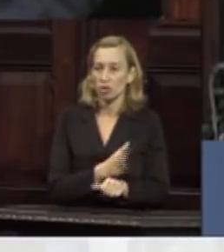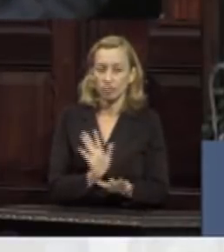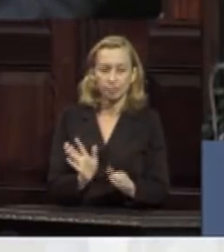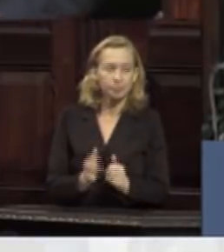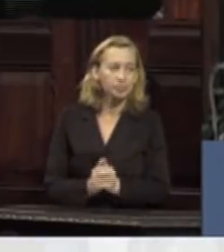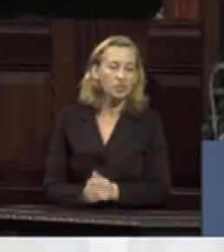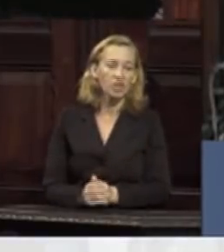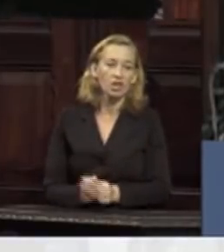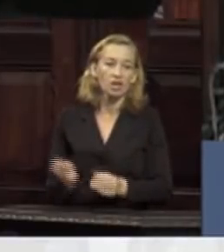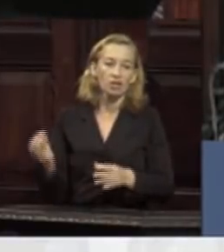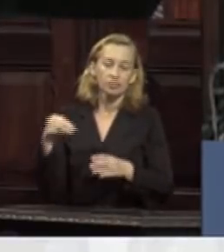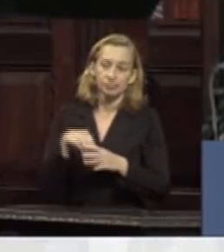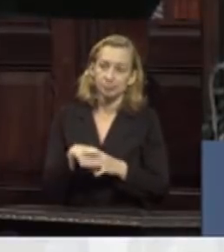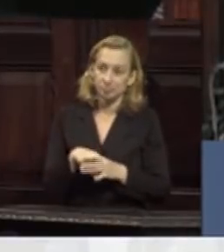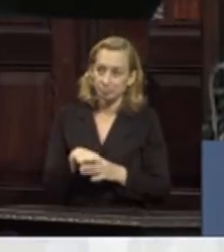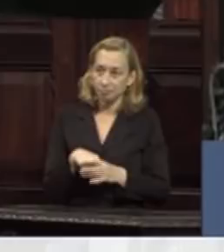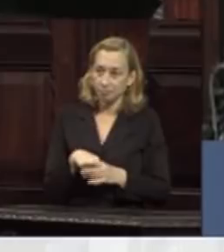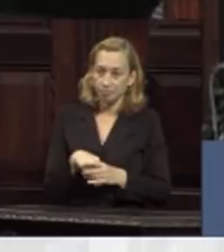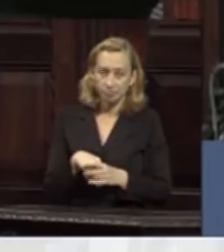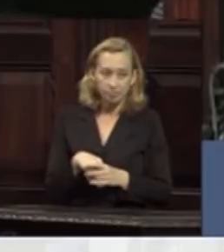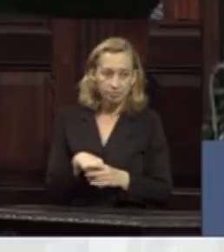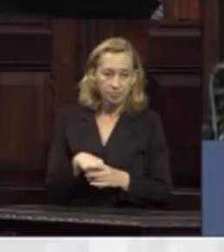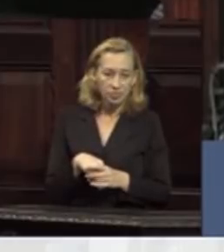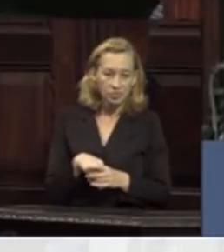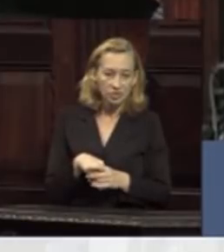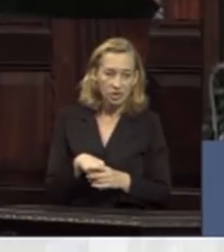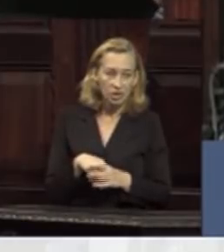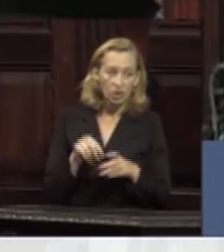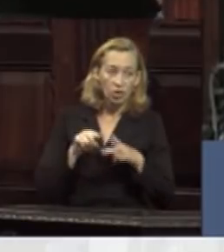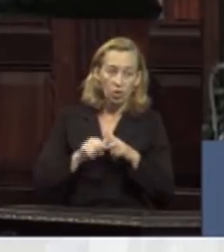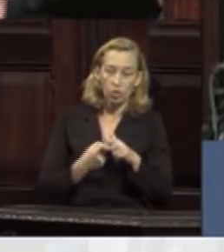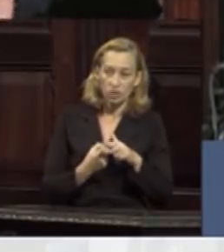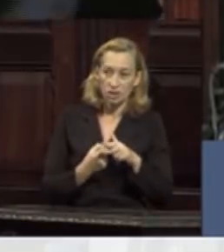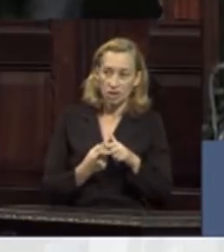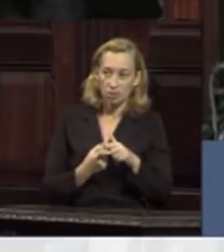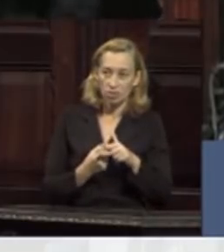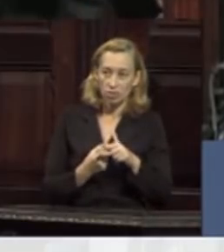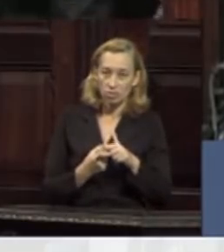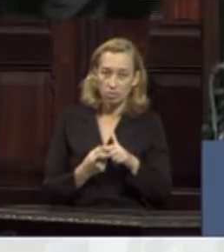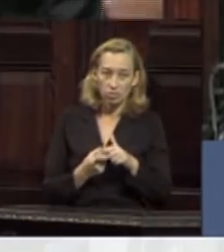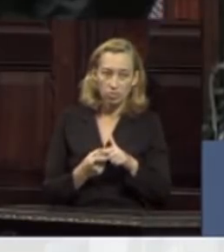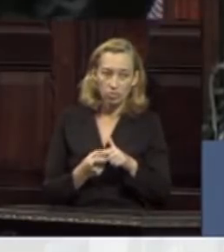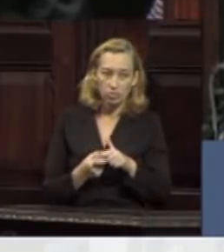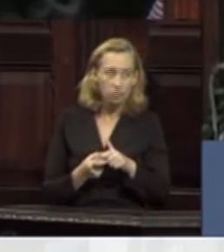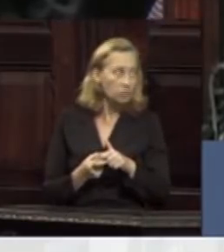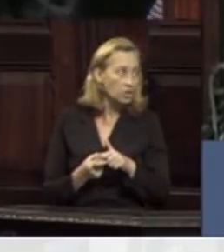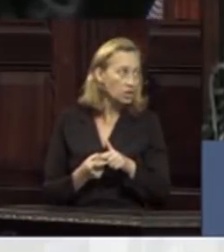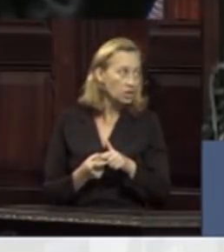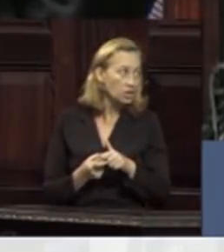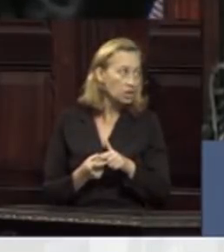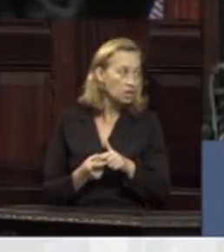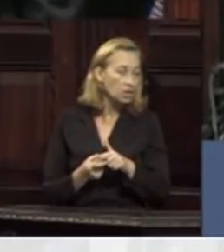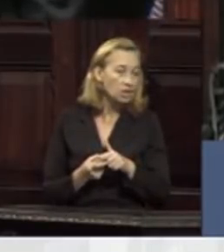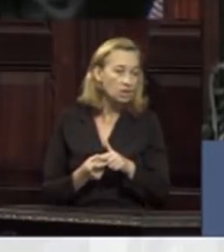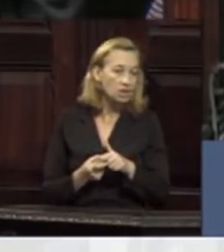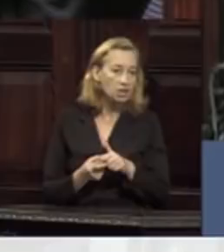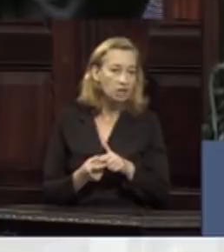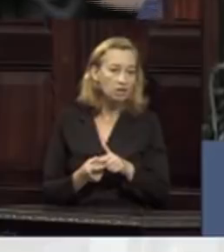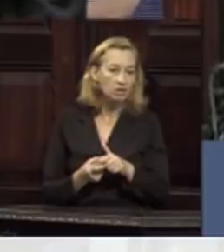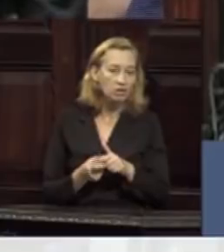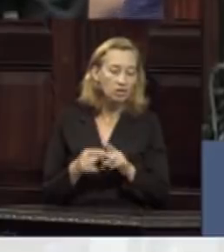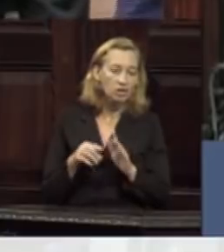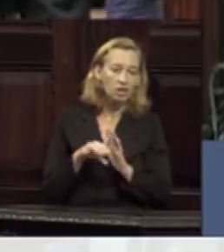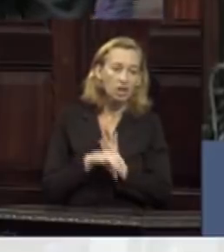Em votação... Verificação, senhor. Espera aí, calma, rapaz. O destaque é a emenda